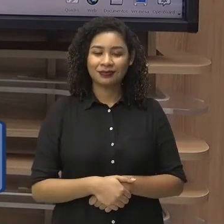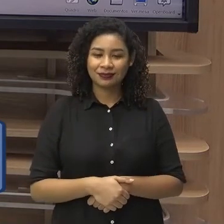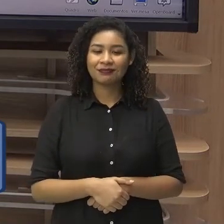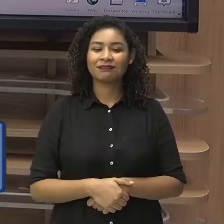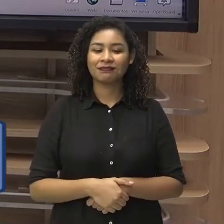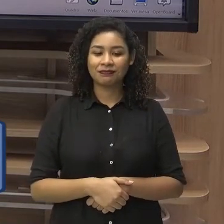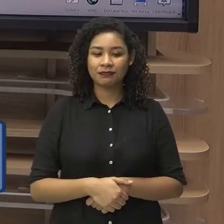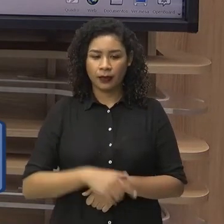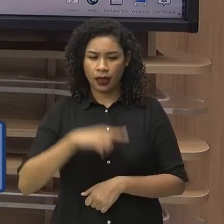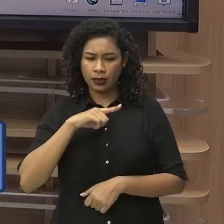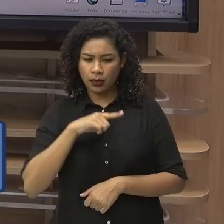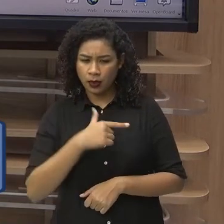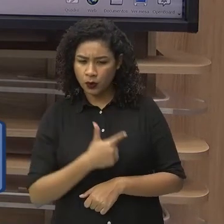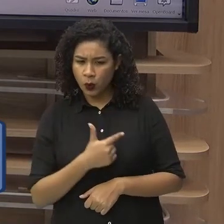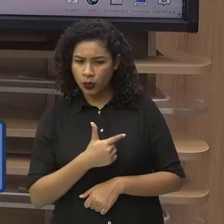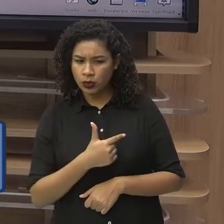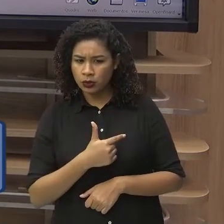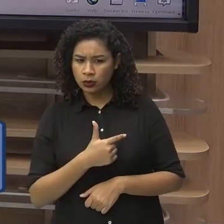certo? Tem da questão número 2?